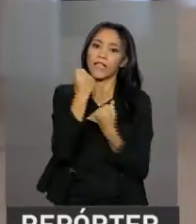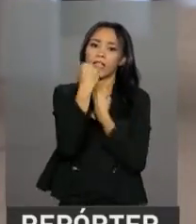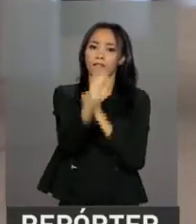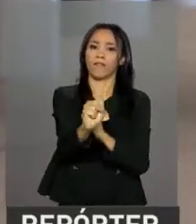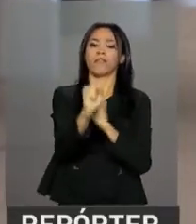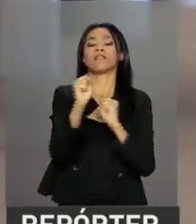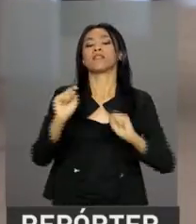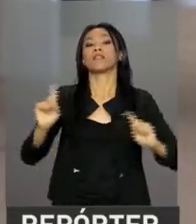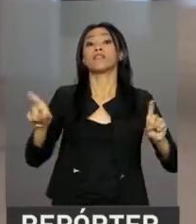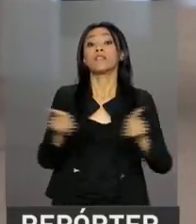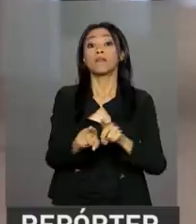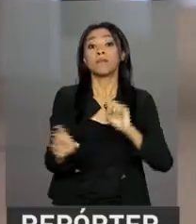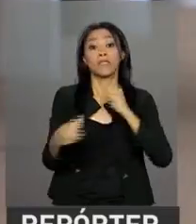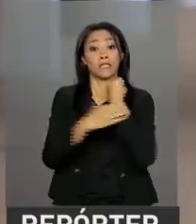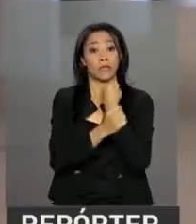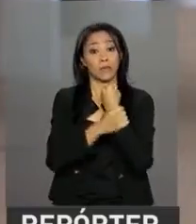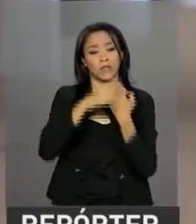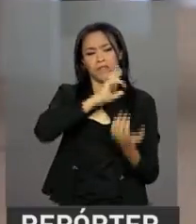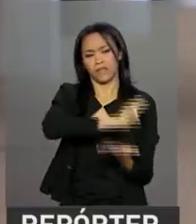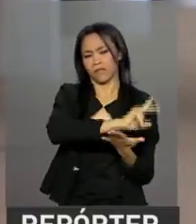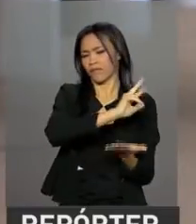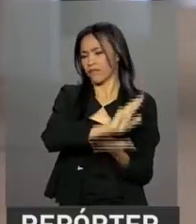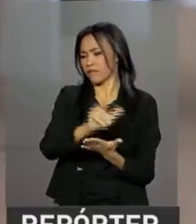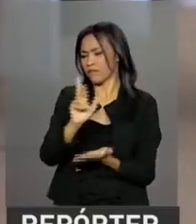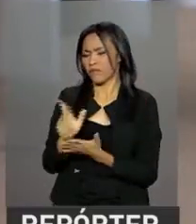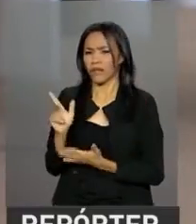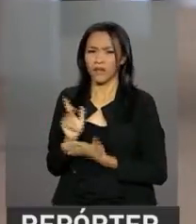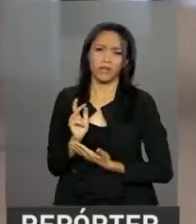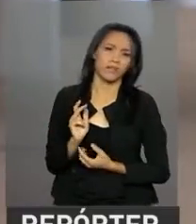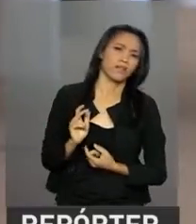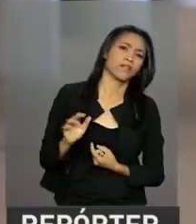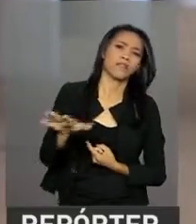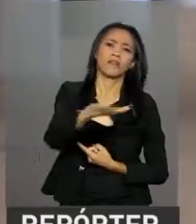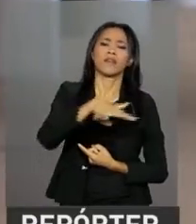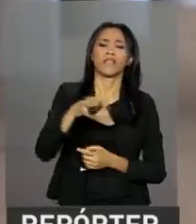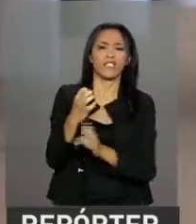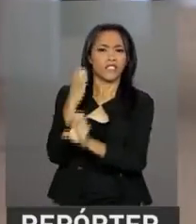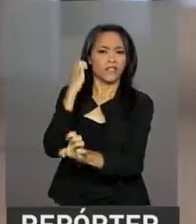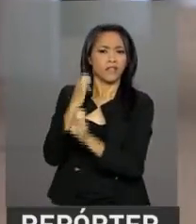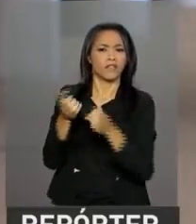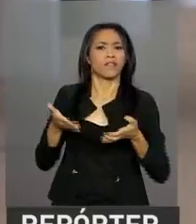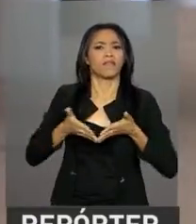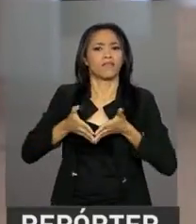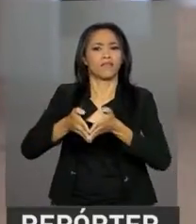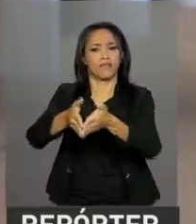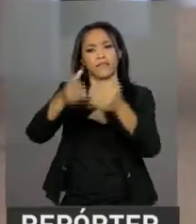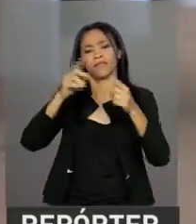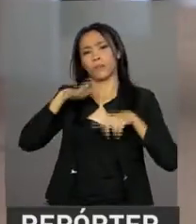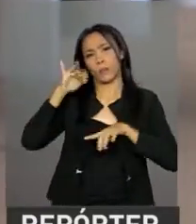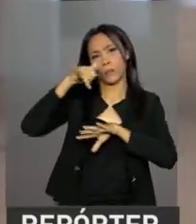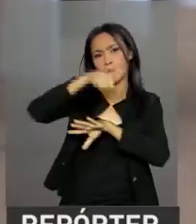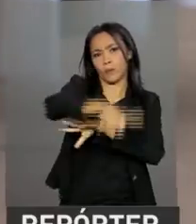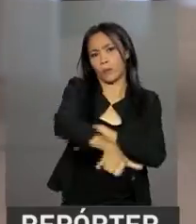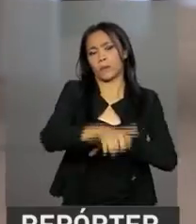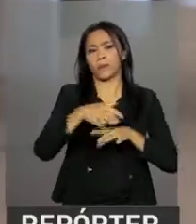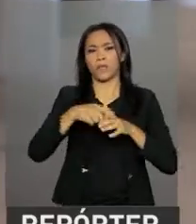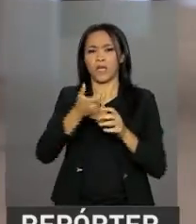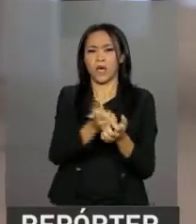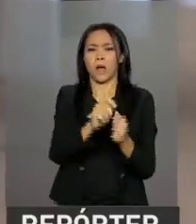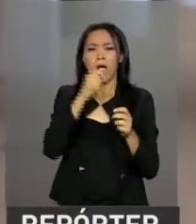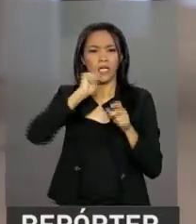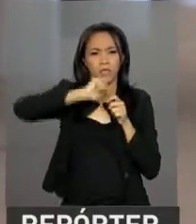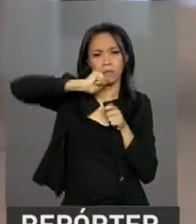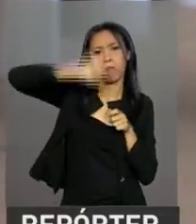área de segurança em diversos segmentos como por exemplo em engenharia naval engenharia aeronáutica munições e